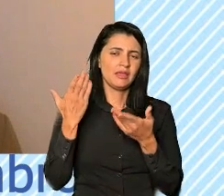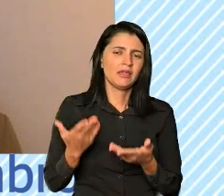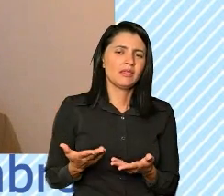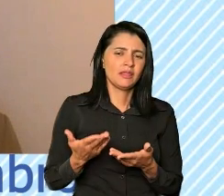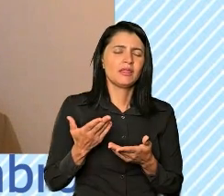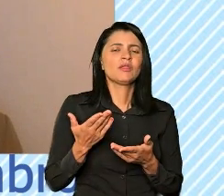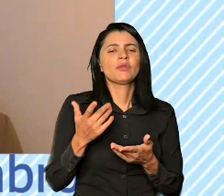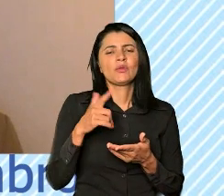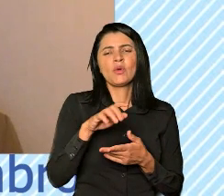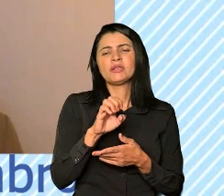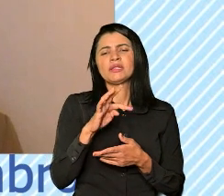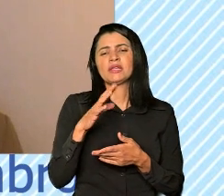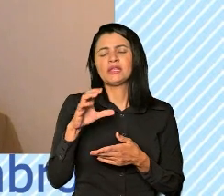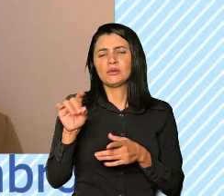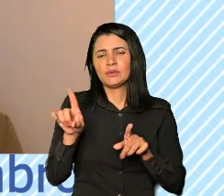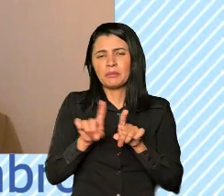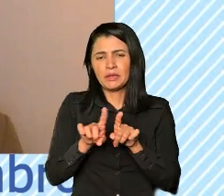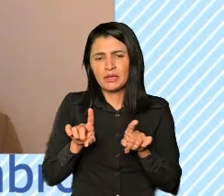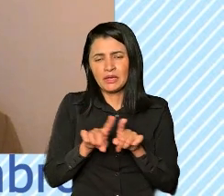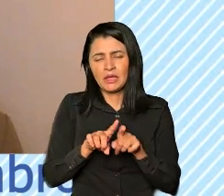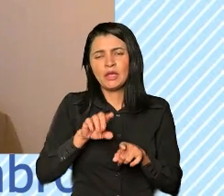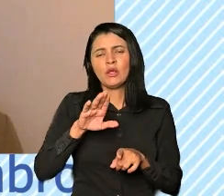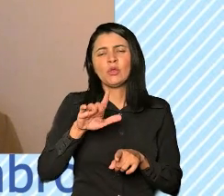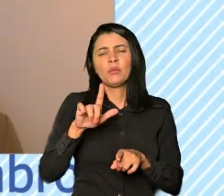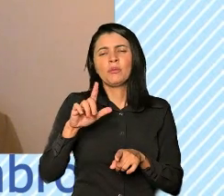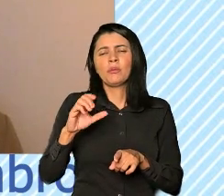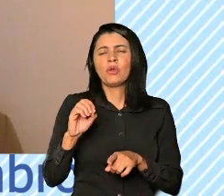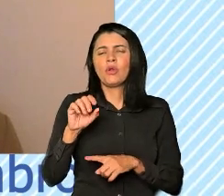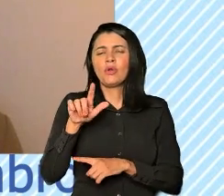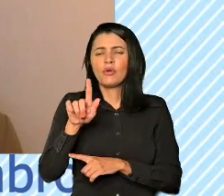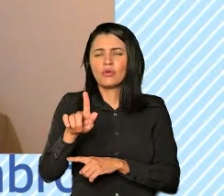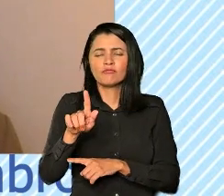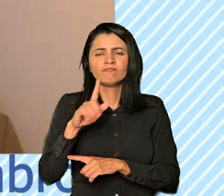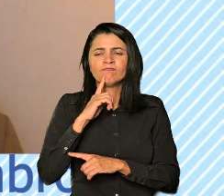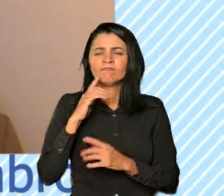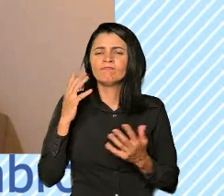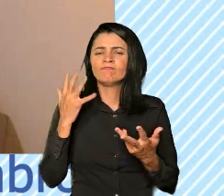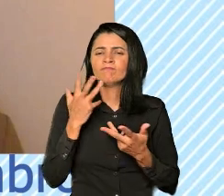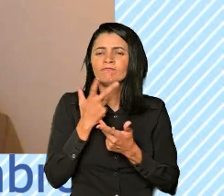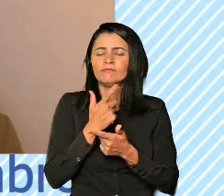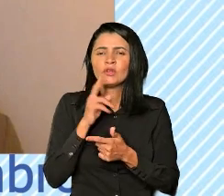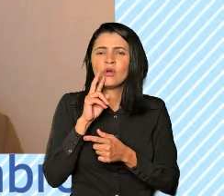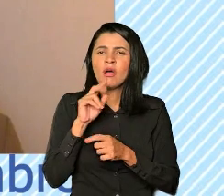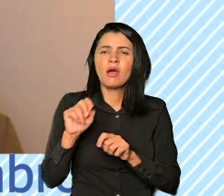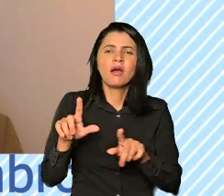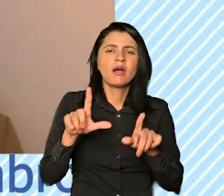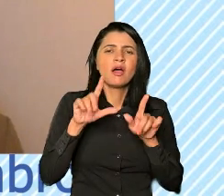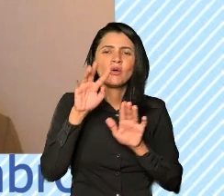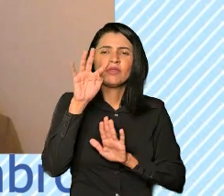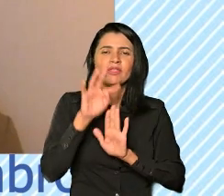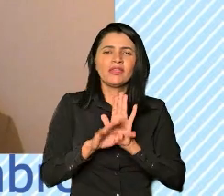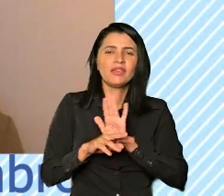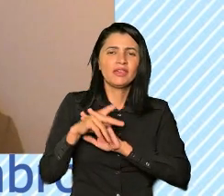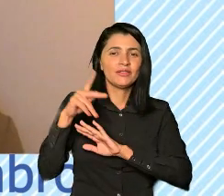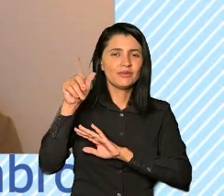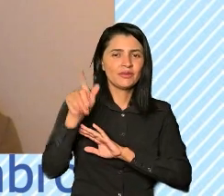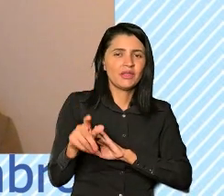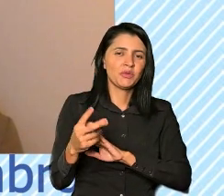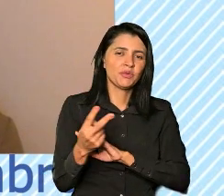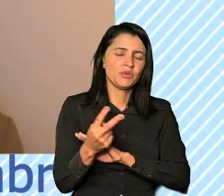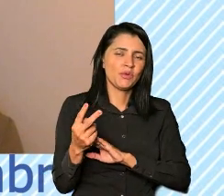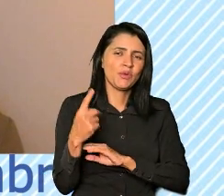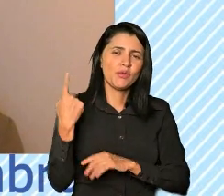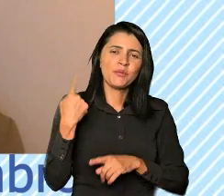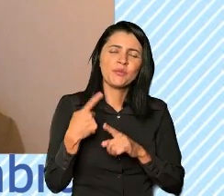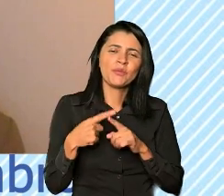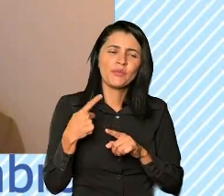Fausto Macedo, eu acho uma delícia quando aparece o texto da Anitta ou do Ricardo,